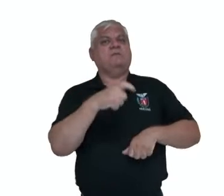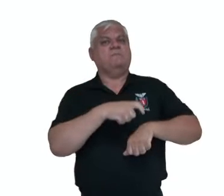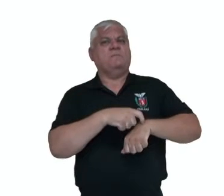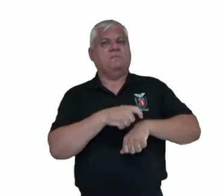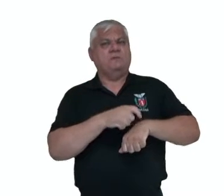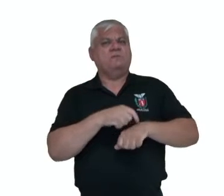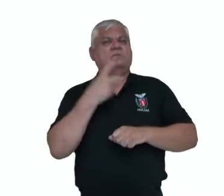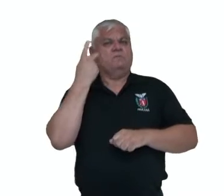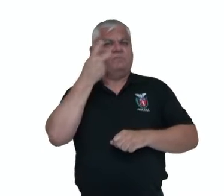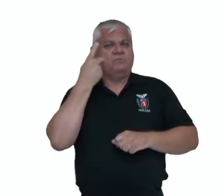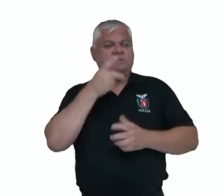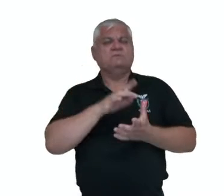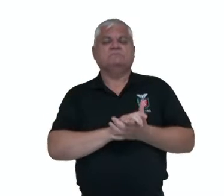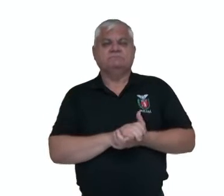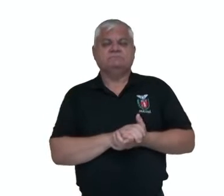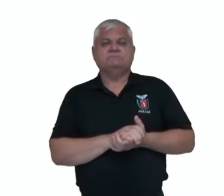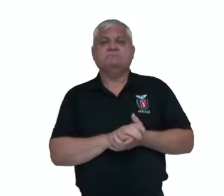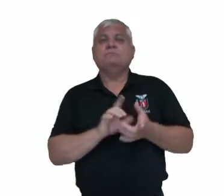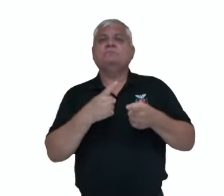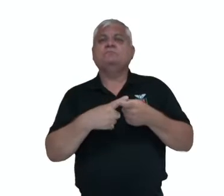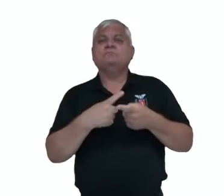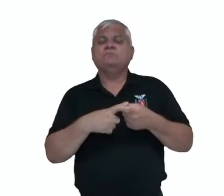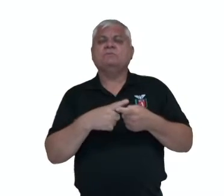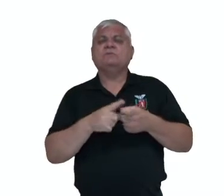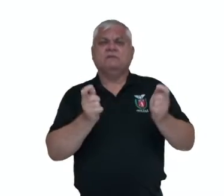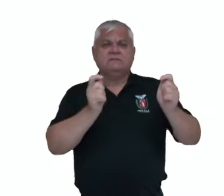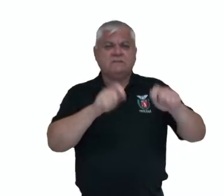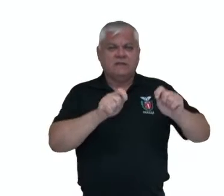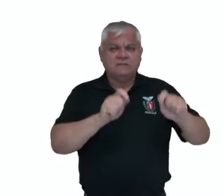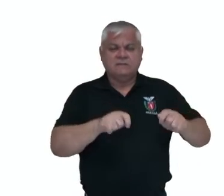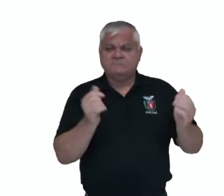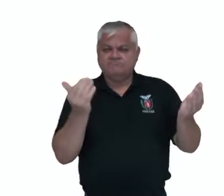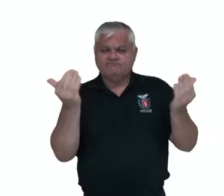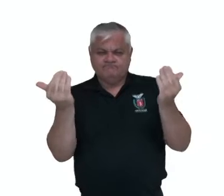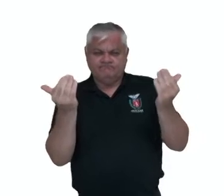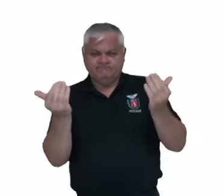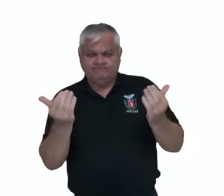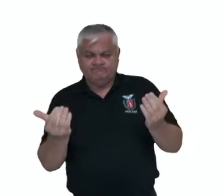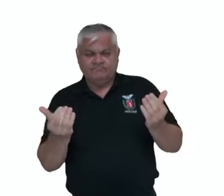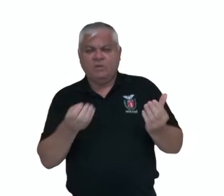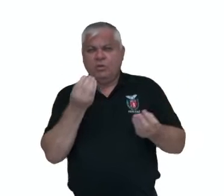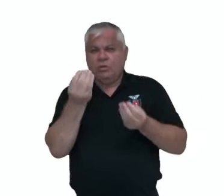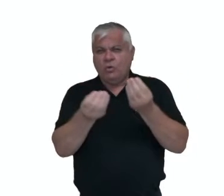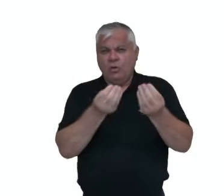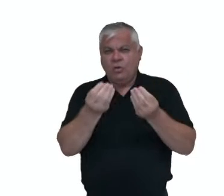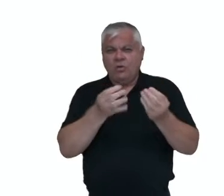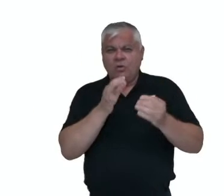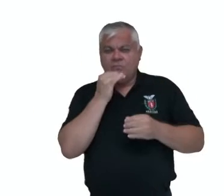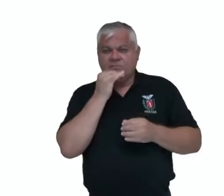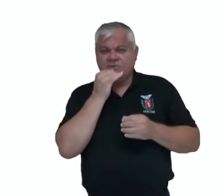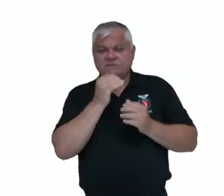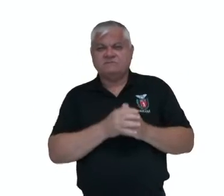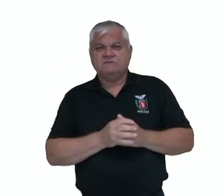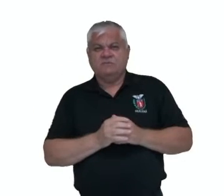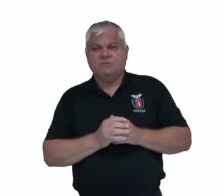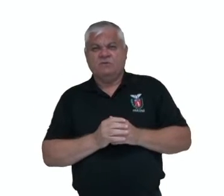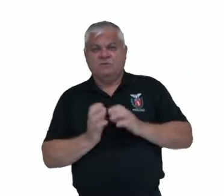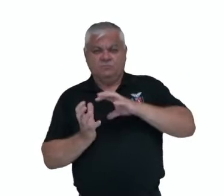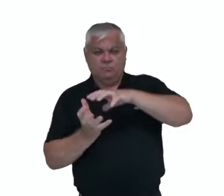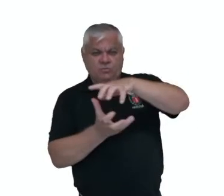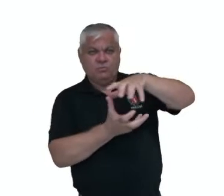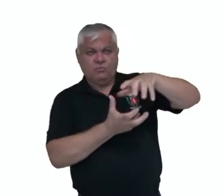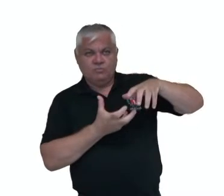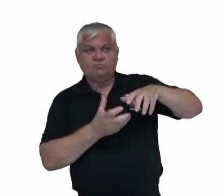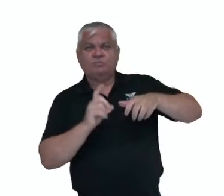político, devido à sua capacidade de comparação, de performance e de enfrentamento entre as nações. Então, ali nós temos